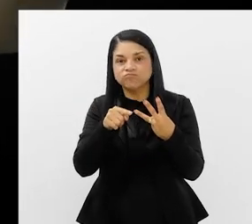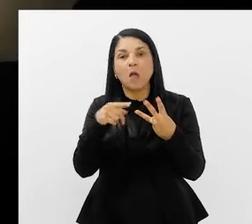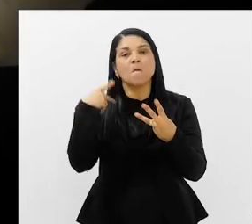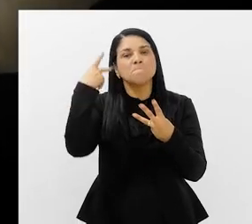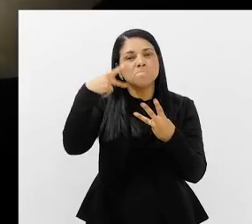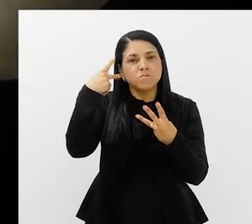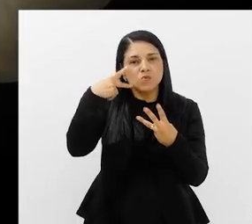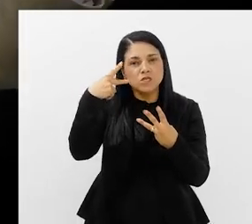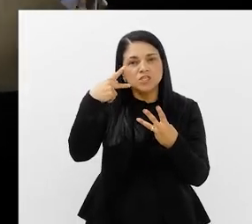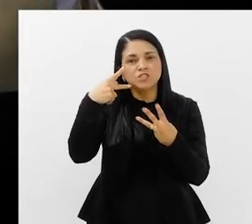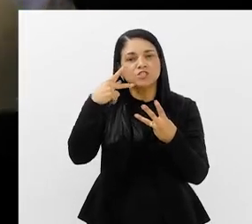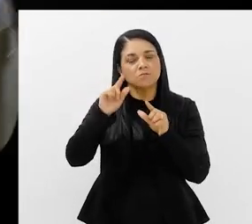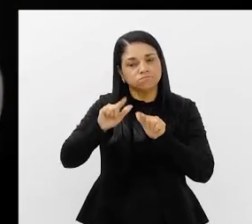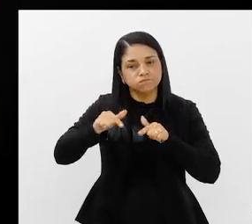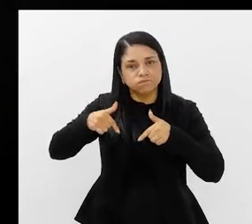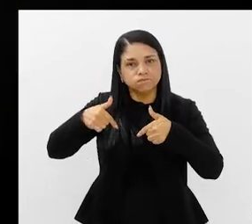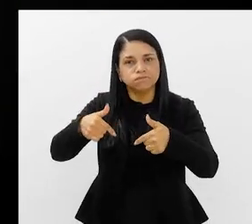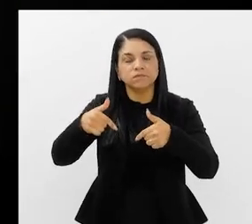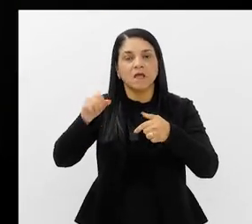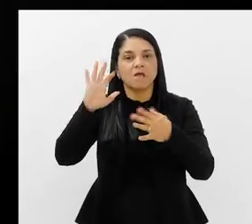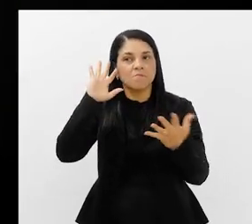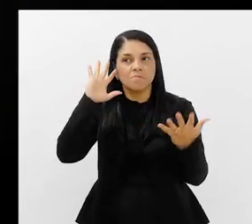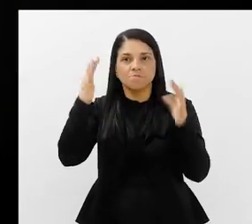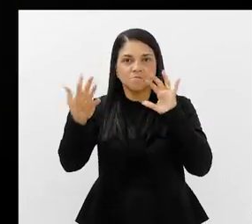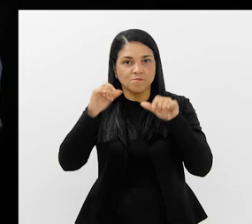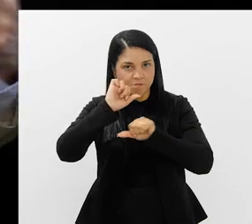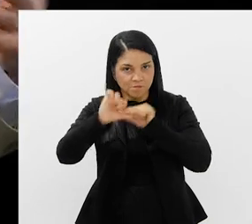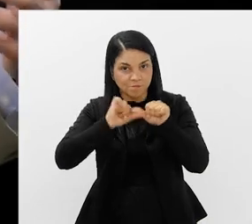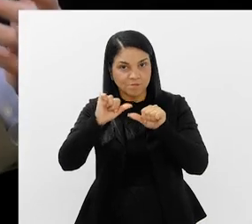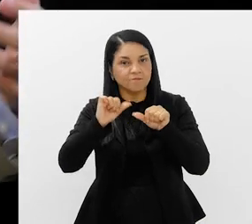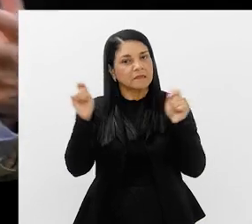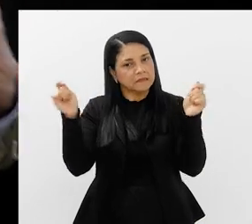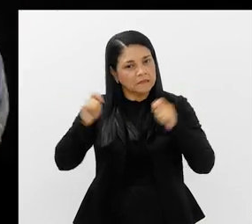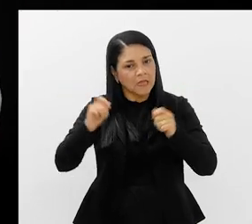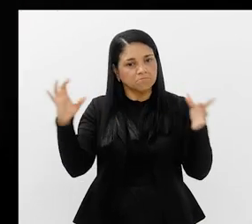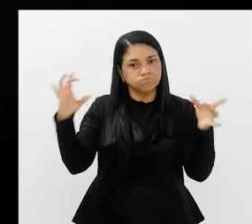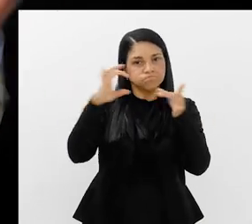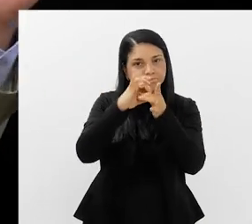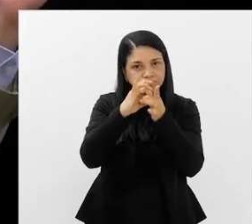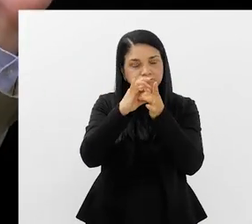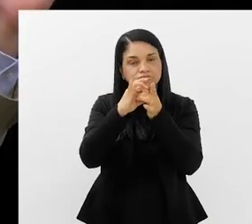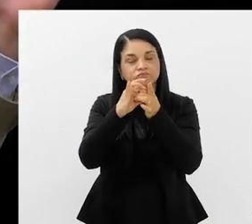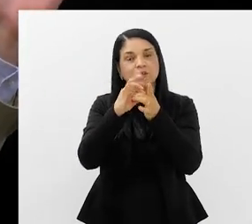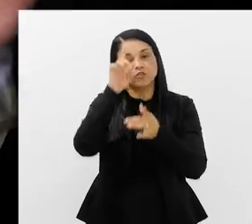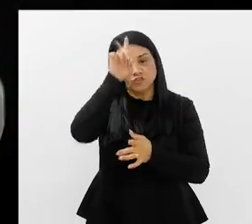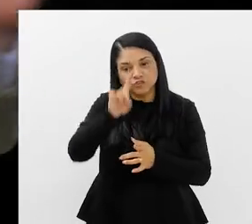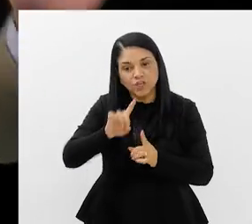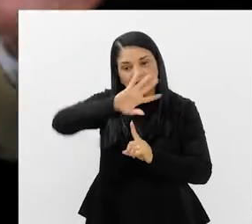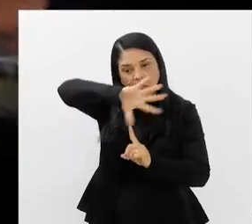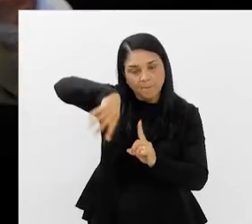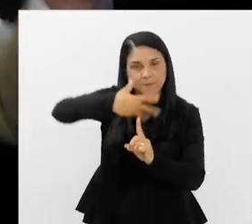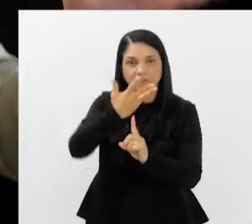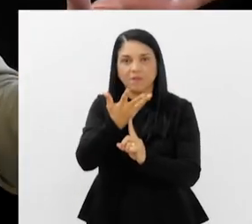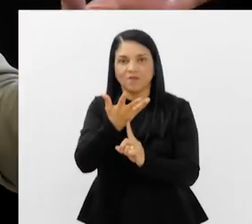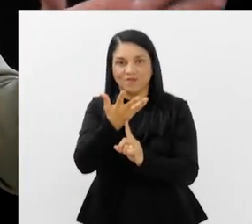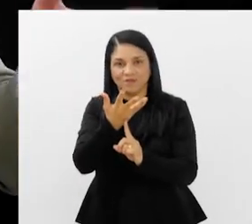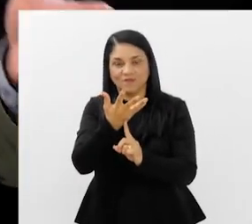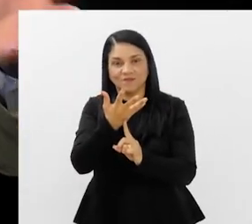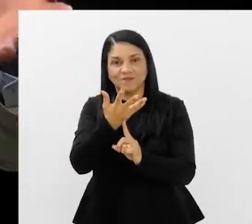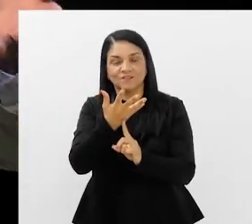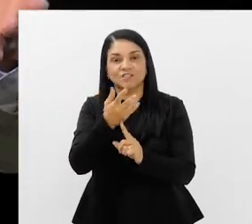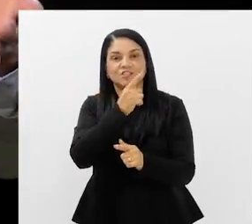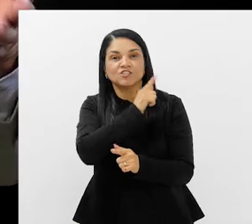aplica, tem a lei estadual, nós temos uma política municipal de mudança climática, que se interpenetra com todo o campo do direito